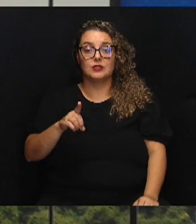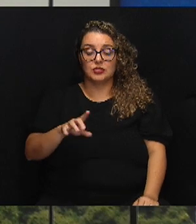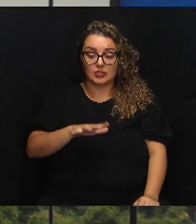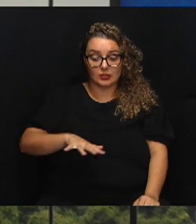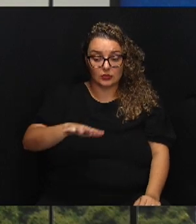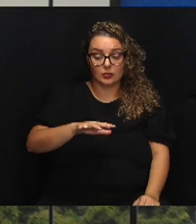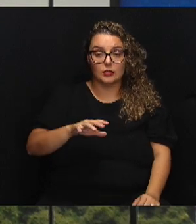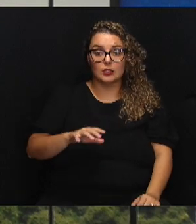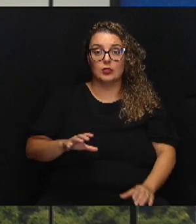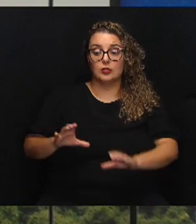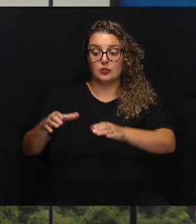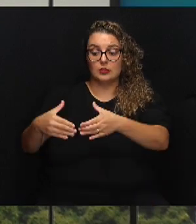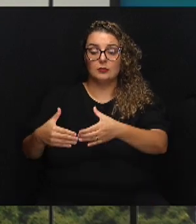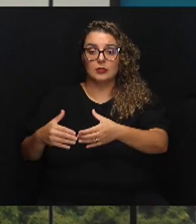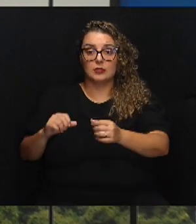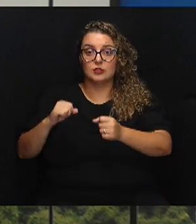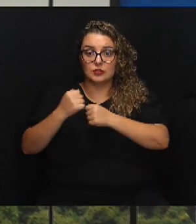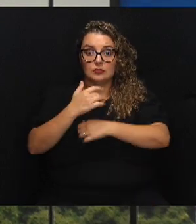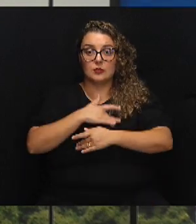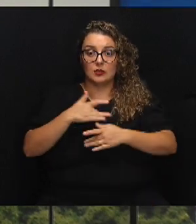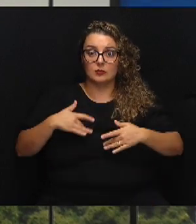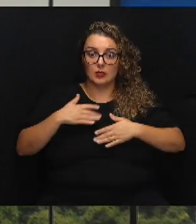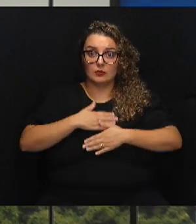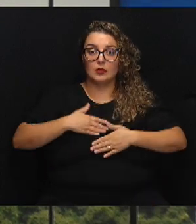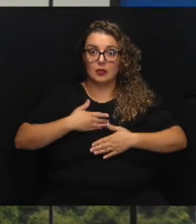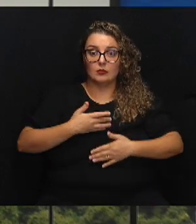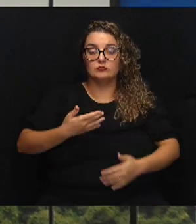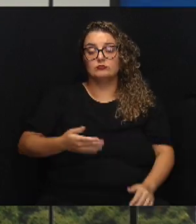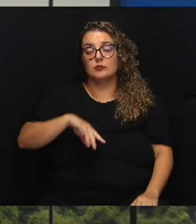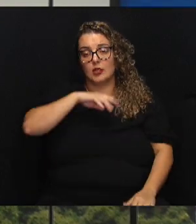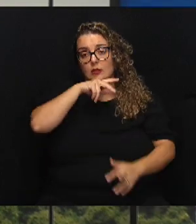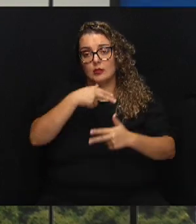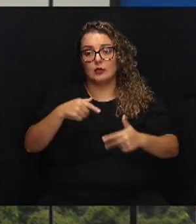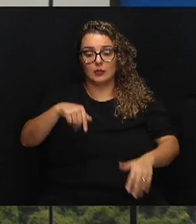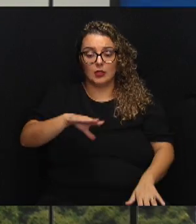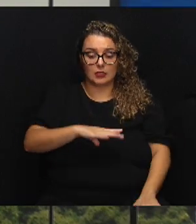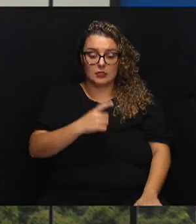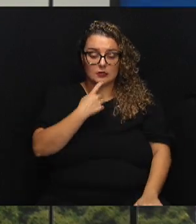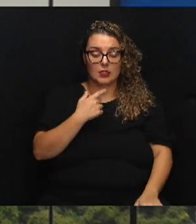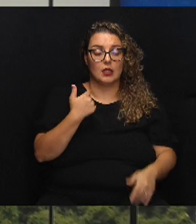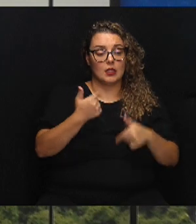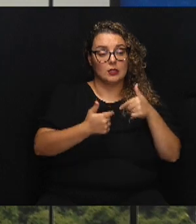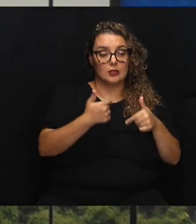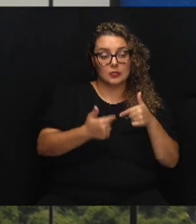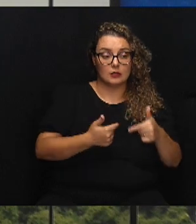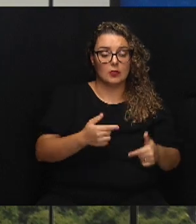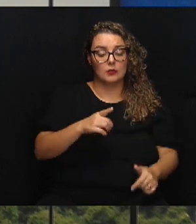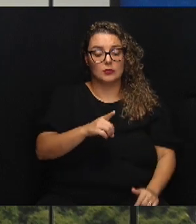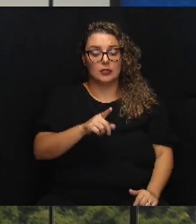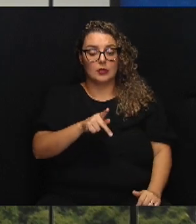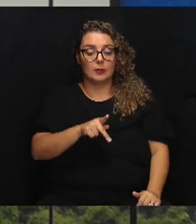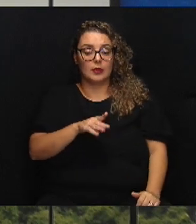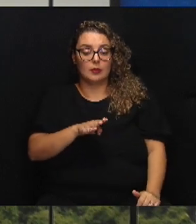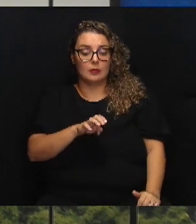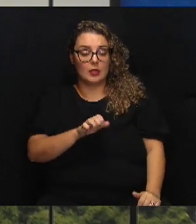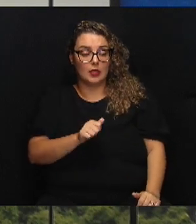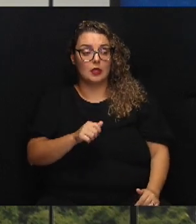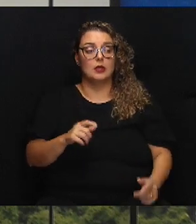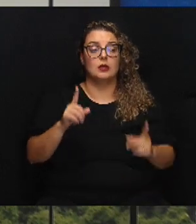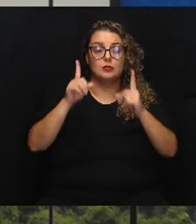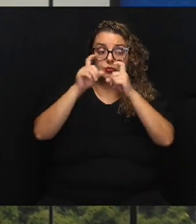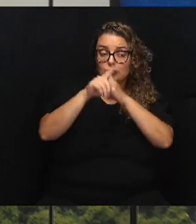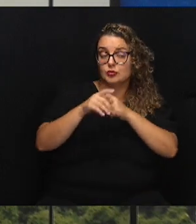da cidade de Campinas. Quero também a senhora conte aí o trabalho que é realizado pelo DPBEA, as dificuldades,